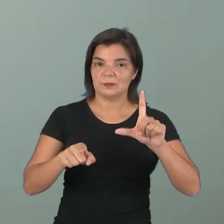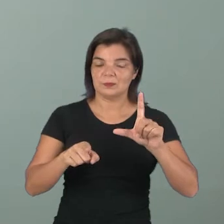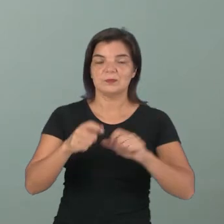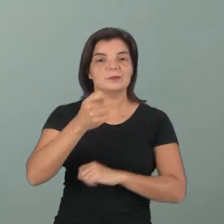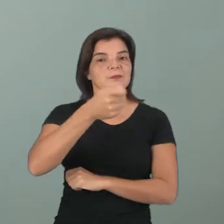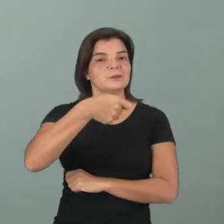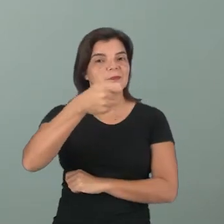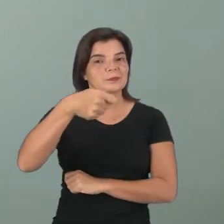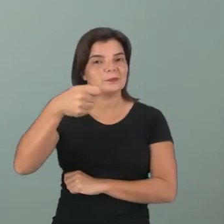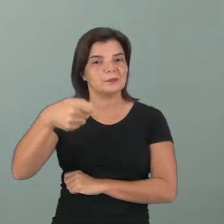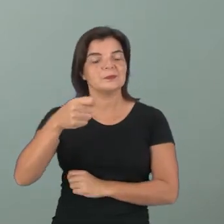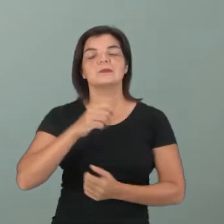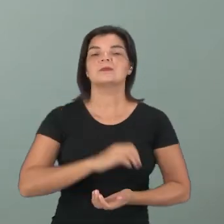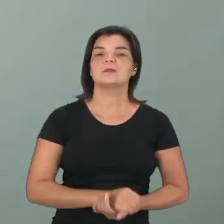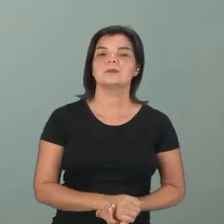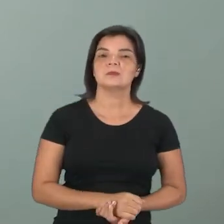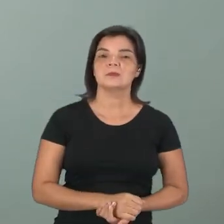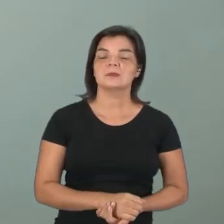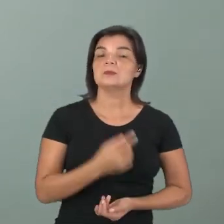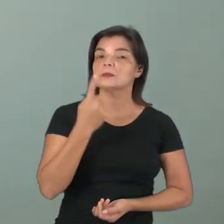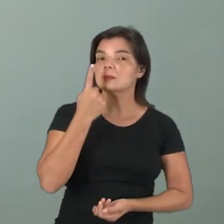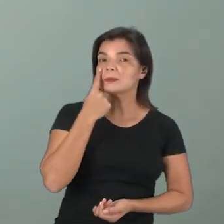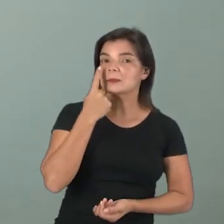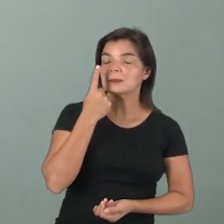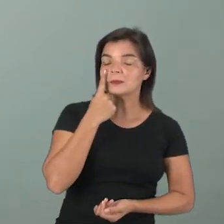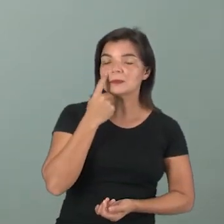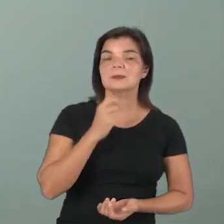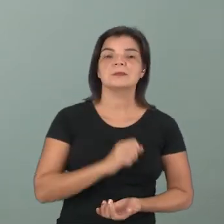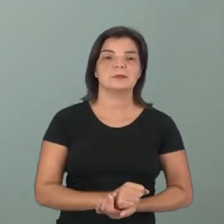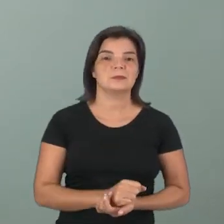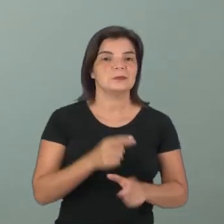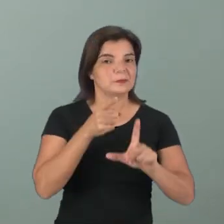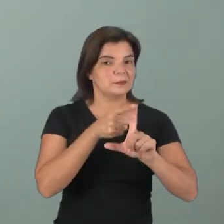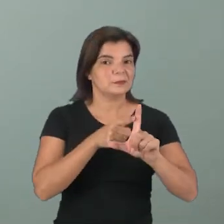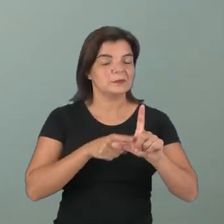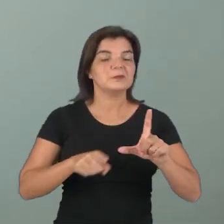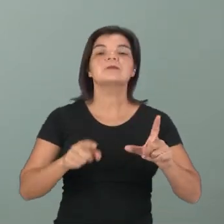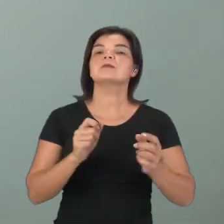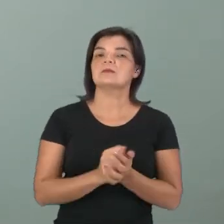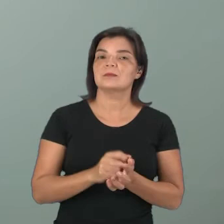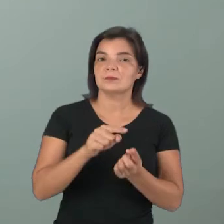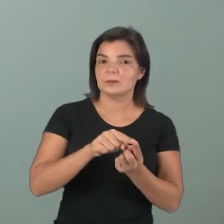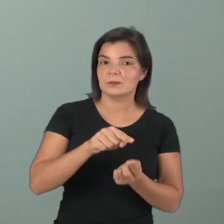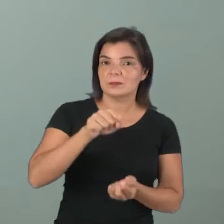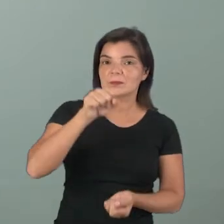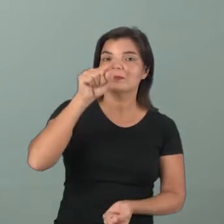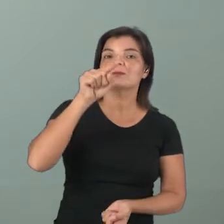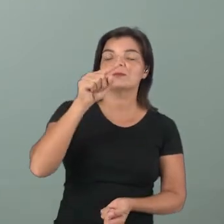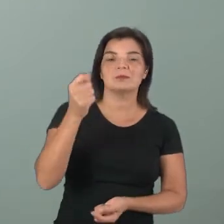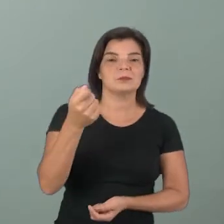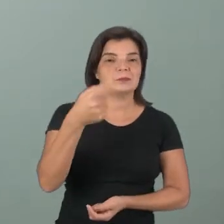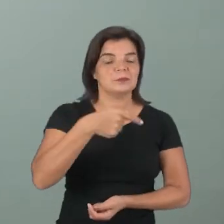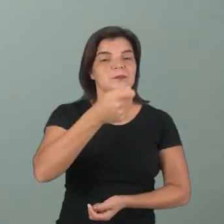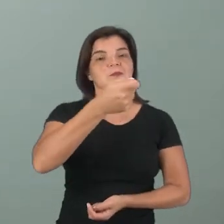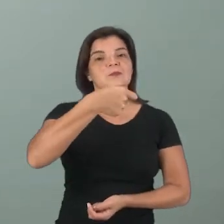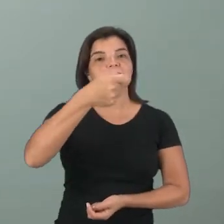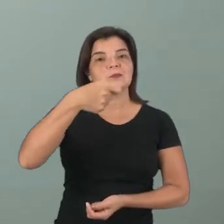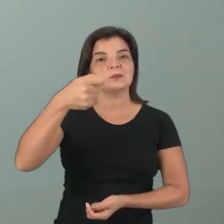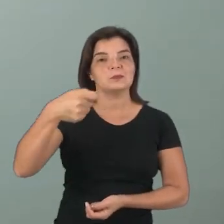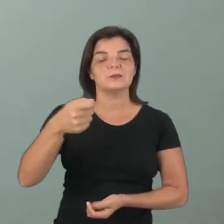o pincel e vimos que a régua é mais